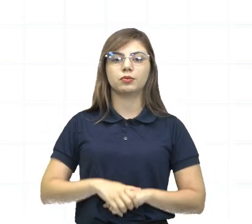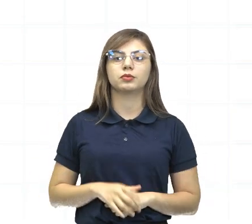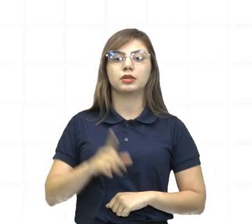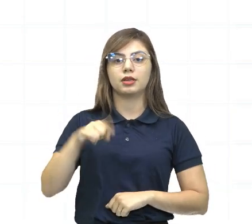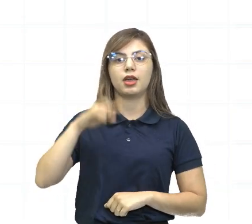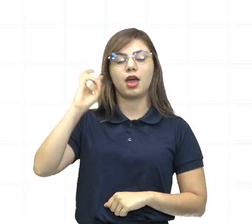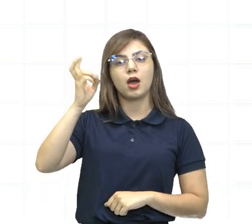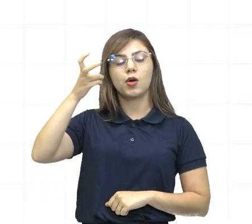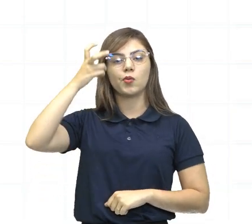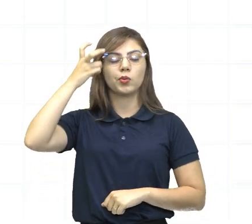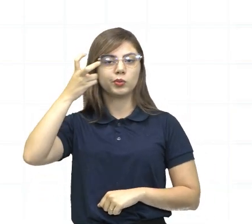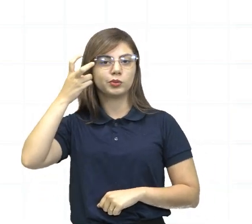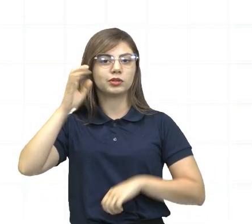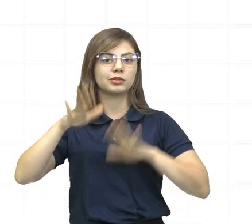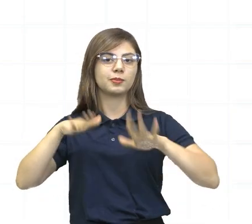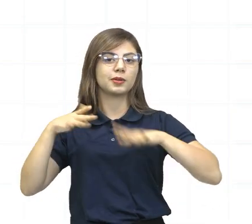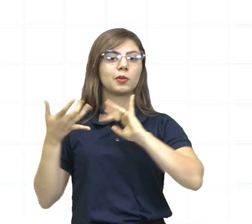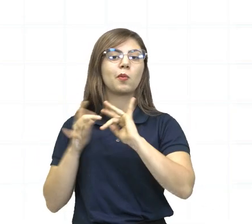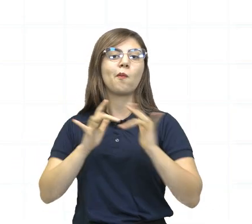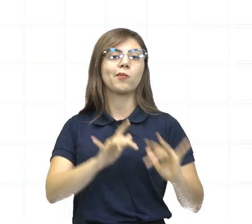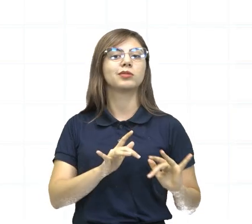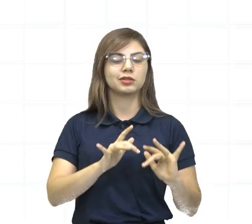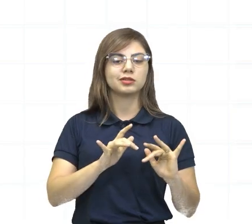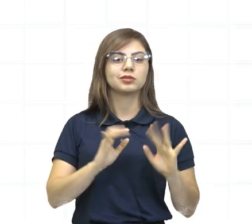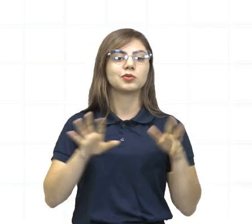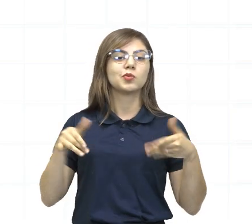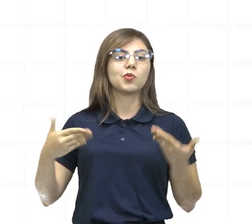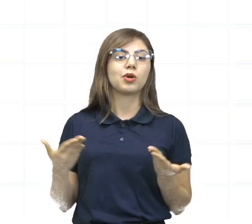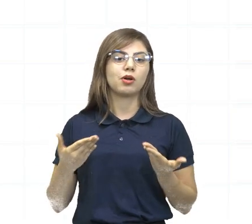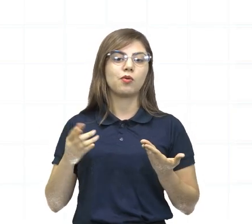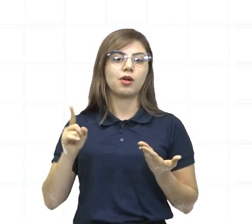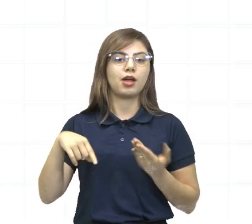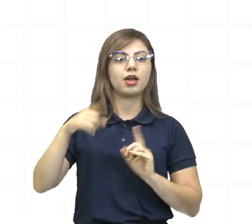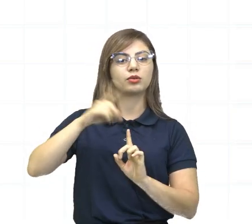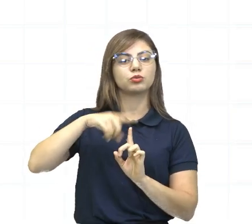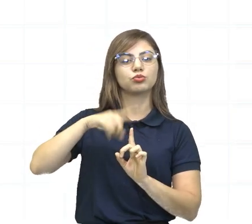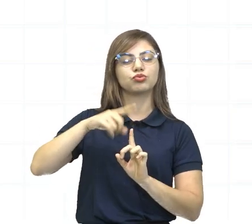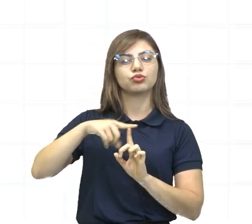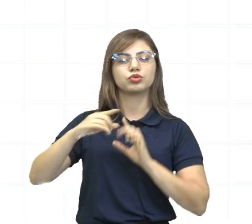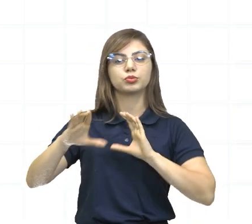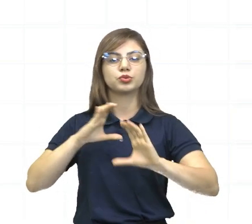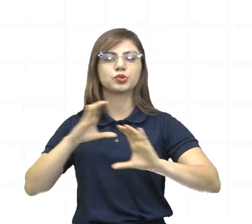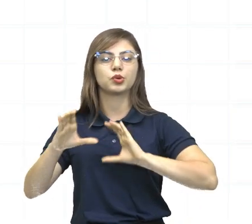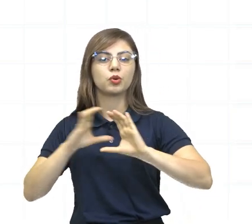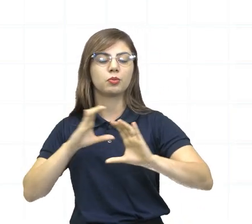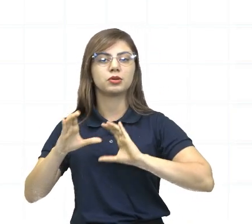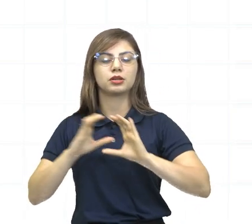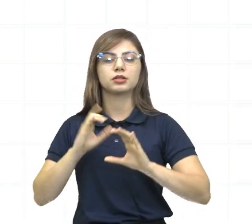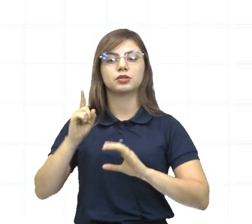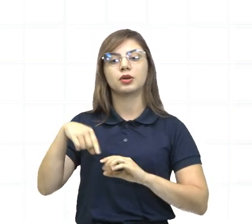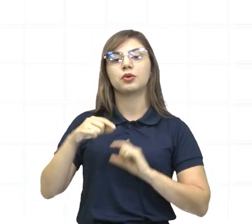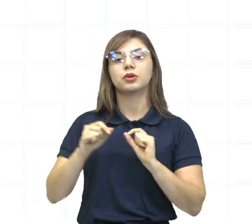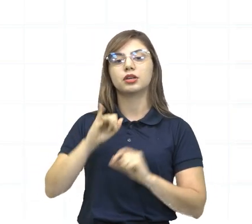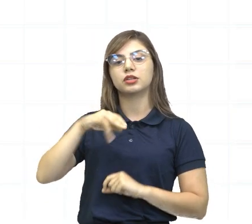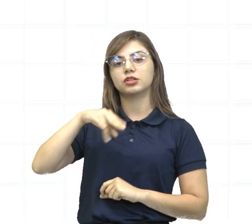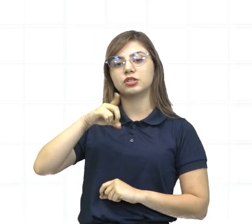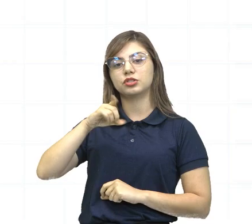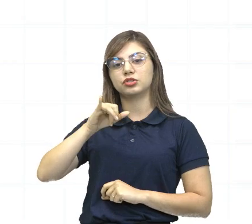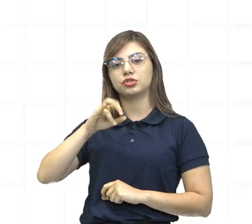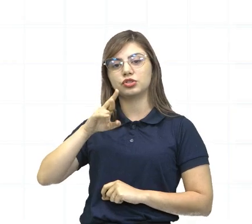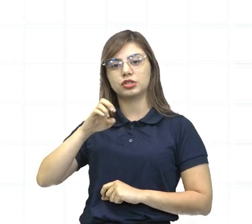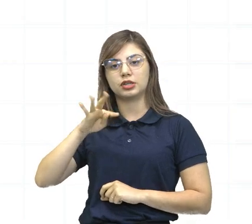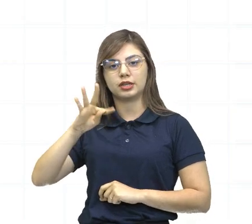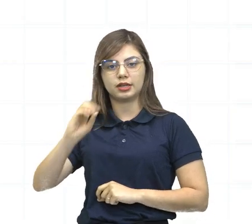alto contexto? Communication Style. O estilo de comunicação, ele é indireto, cheio de nuances